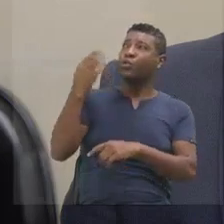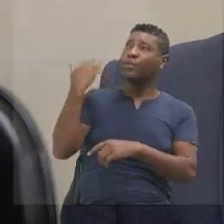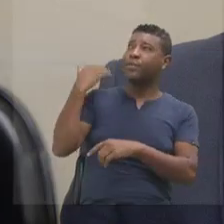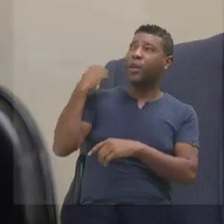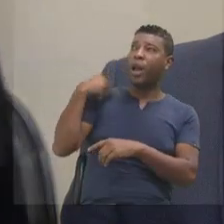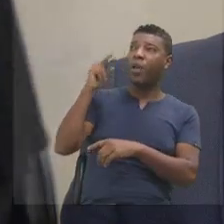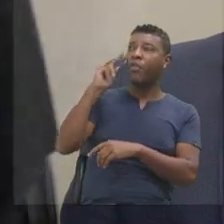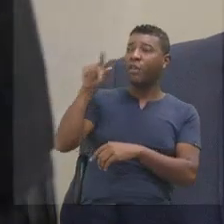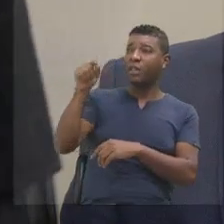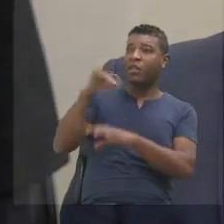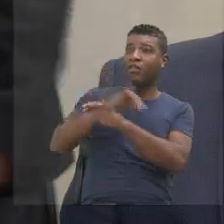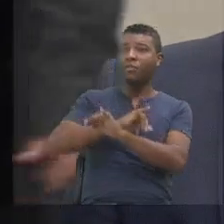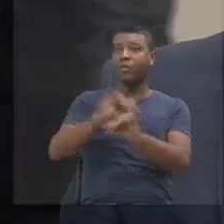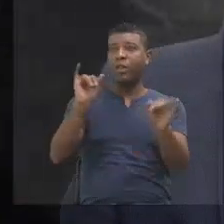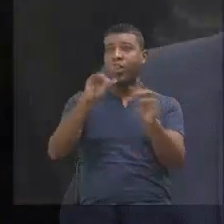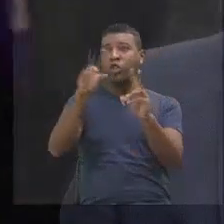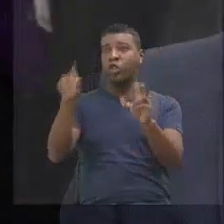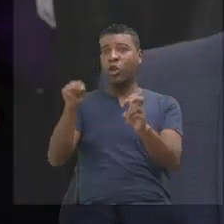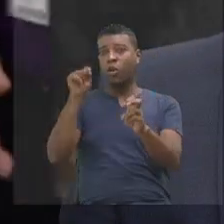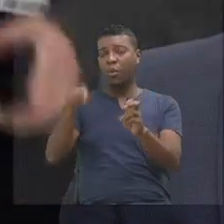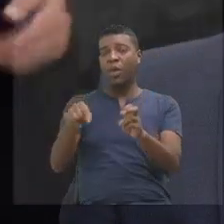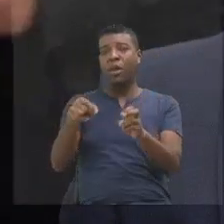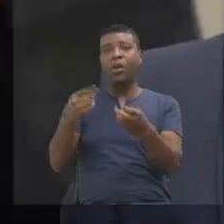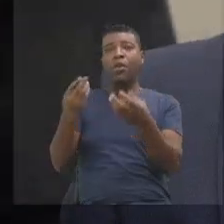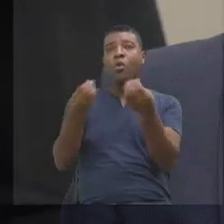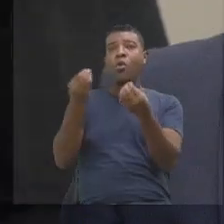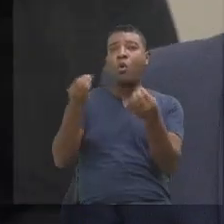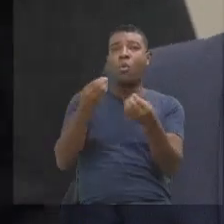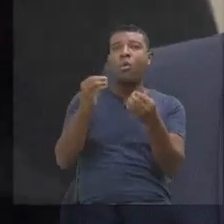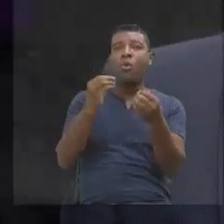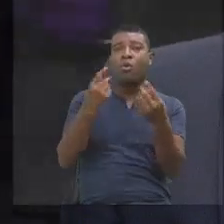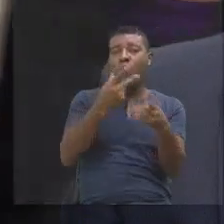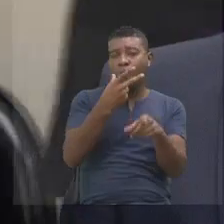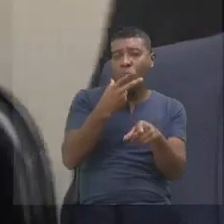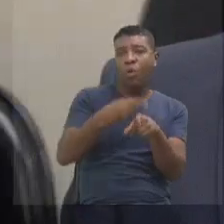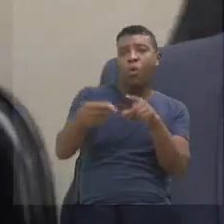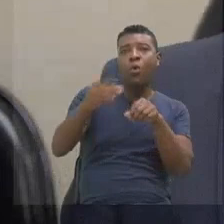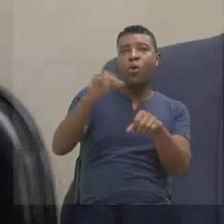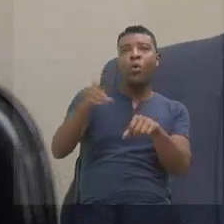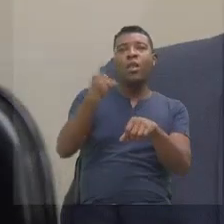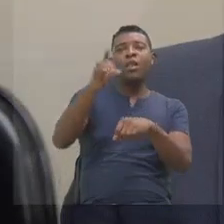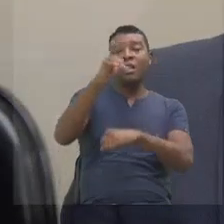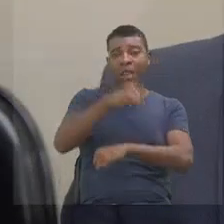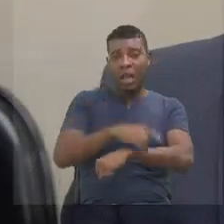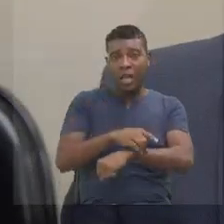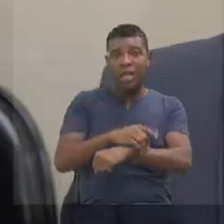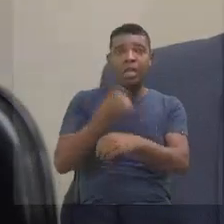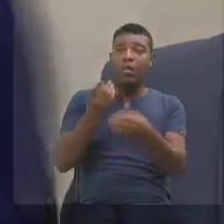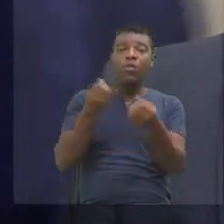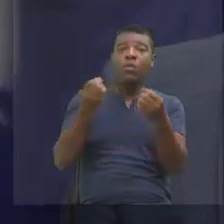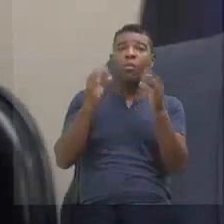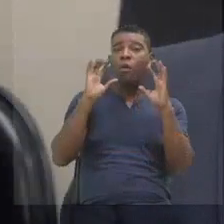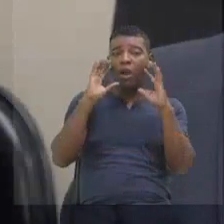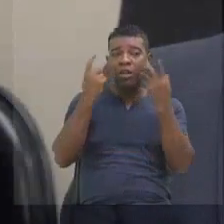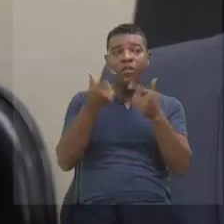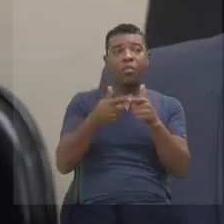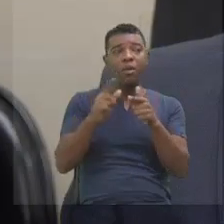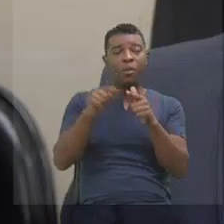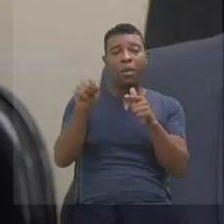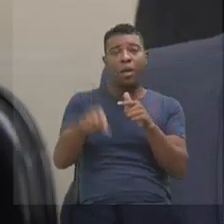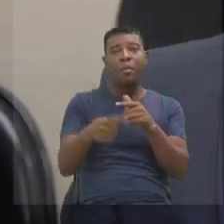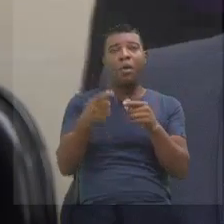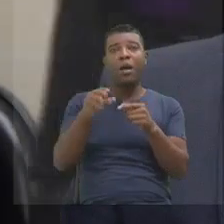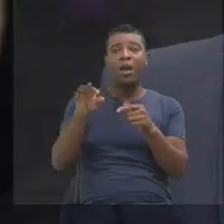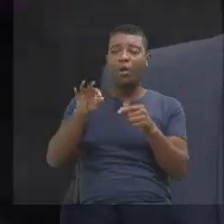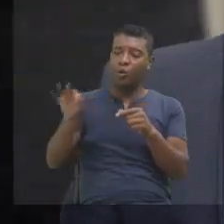falando sobre esse assunto com combater ali Quais as atitudes do Governo da saúde para combater mosquito